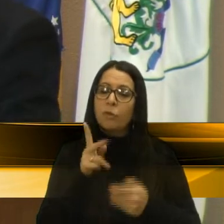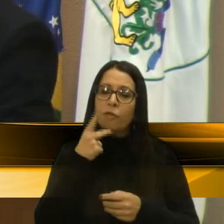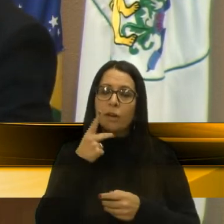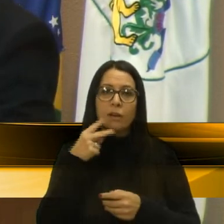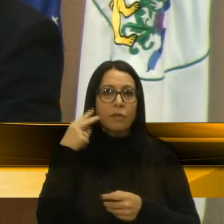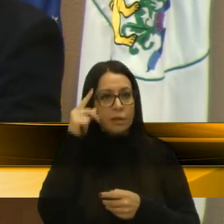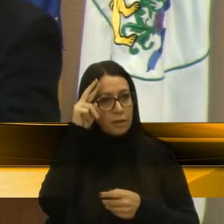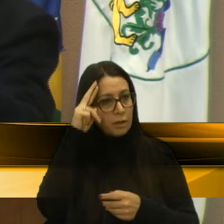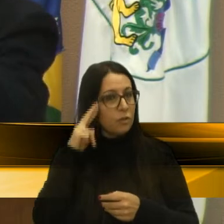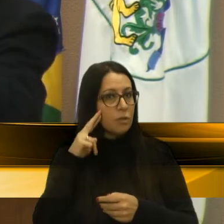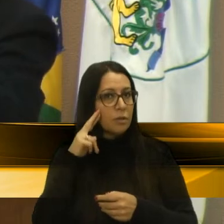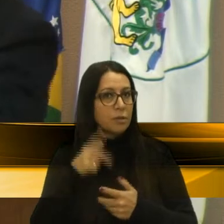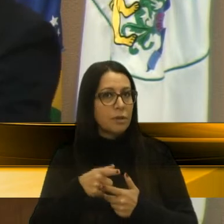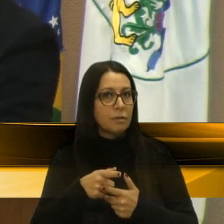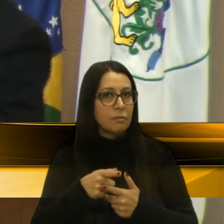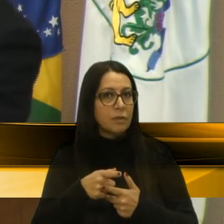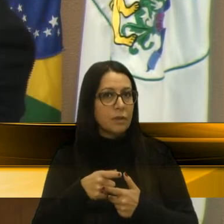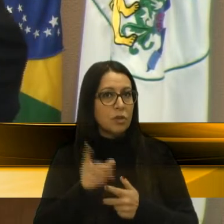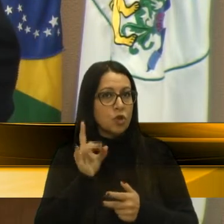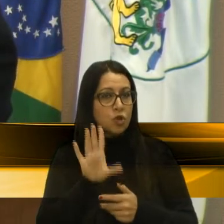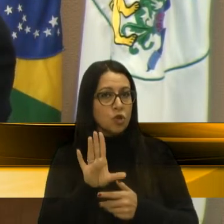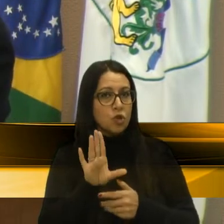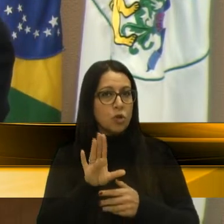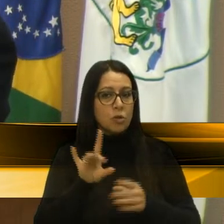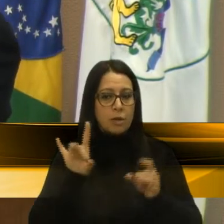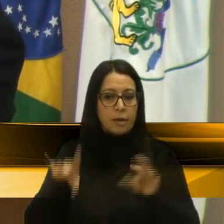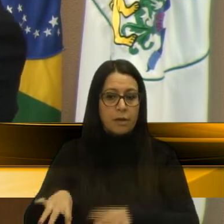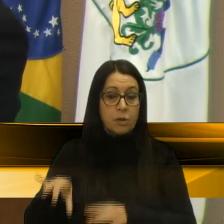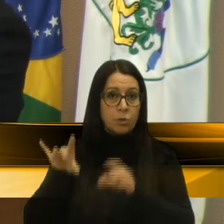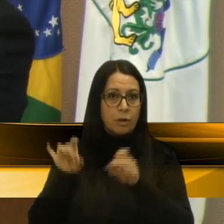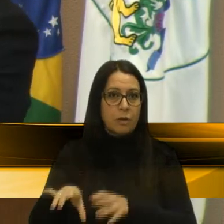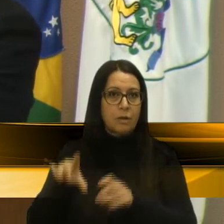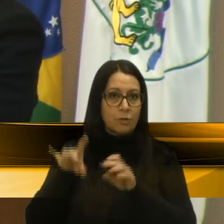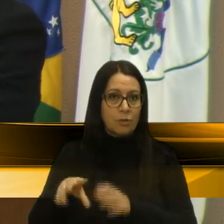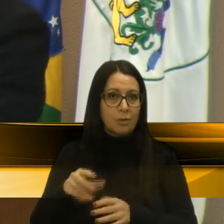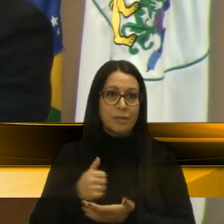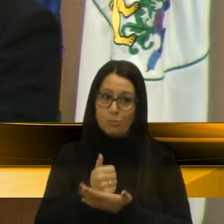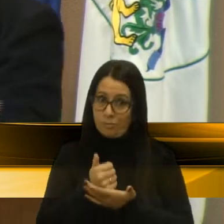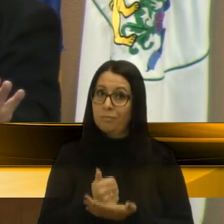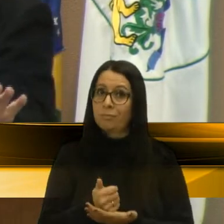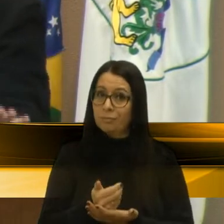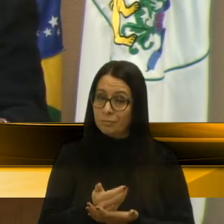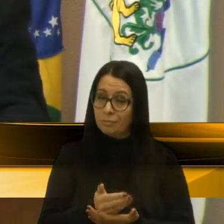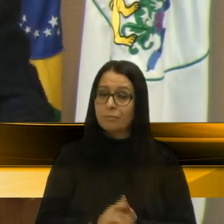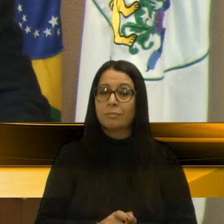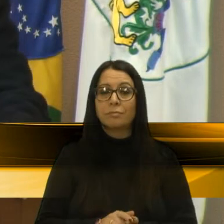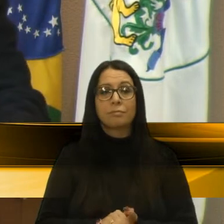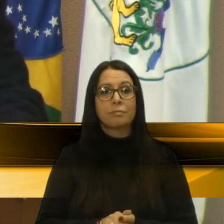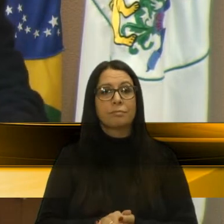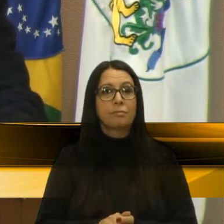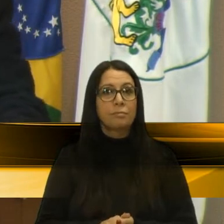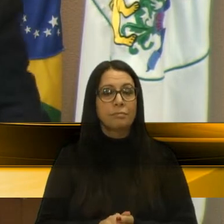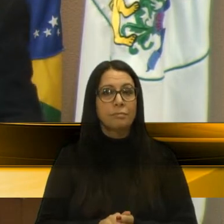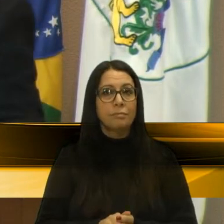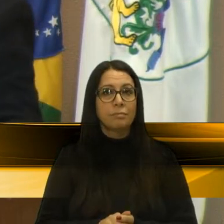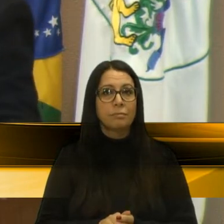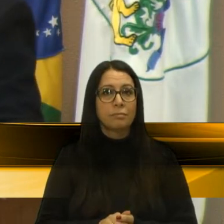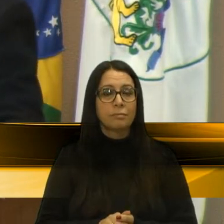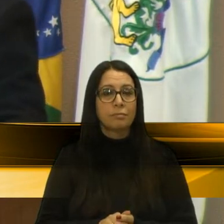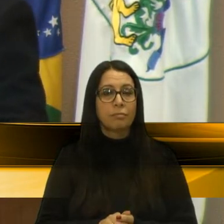abandonando o barco, né? Eu diria, em outros tempos, que os ratos estão abandonando o navio, né? Os ratos